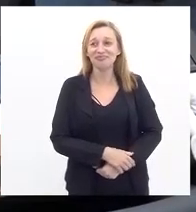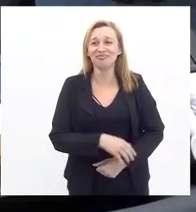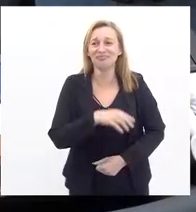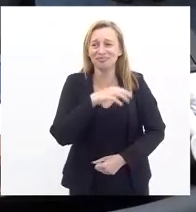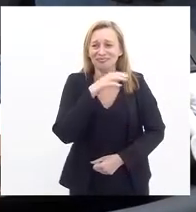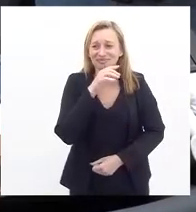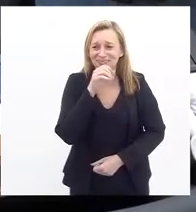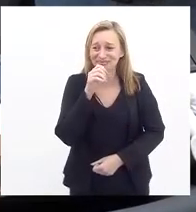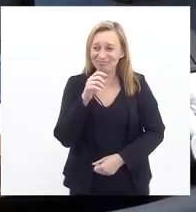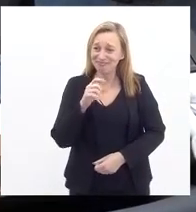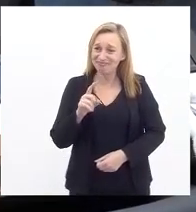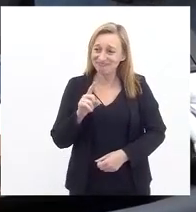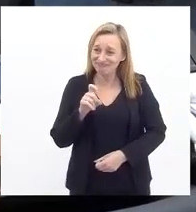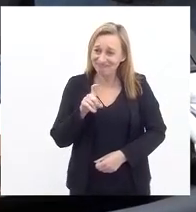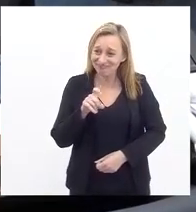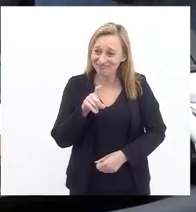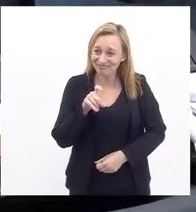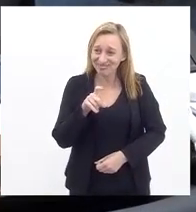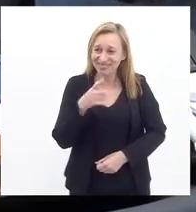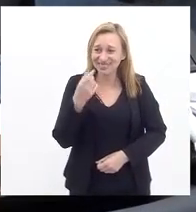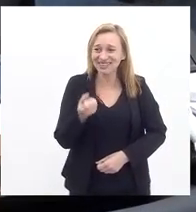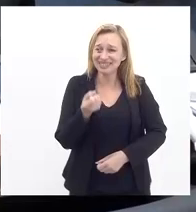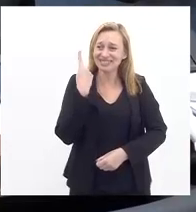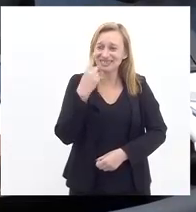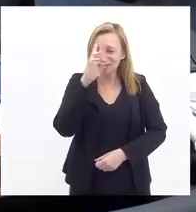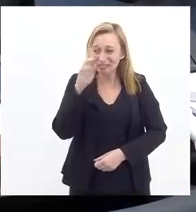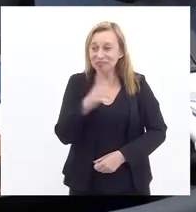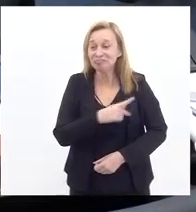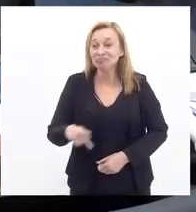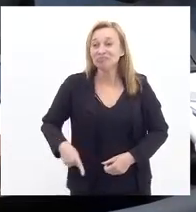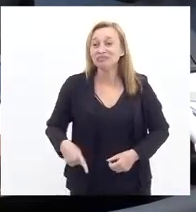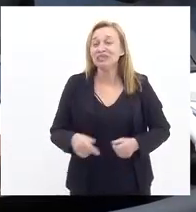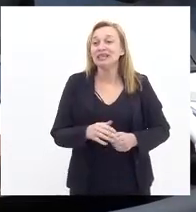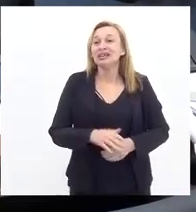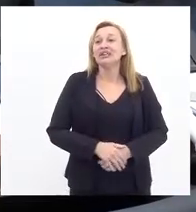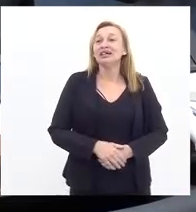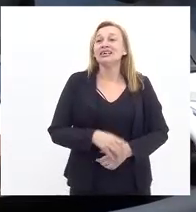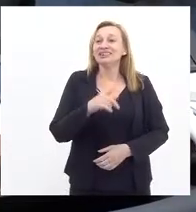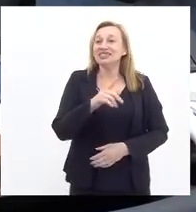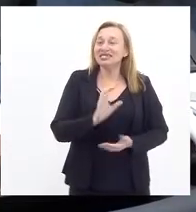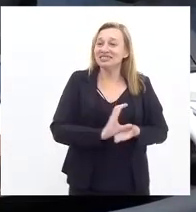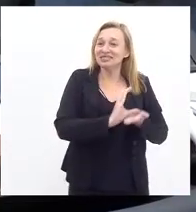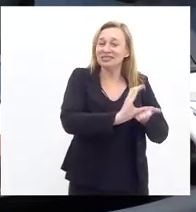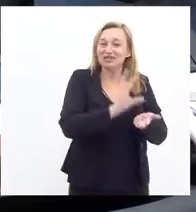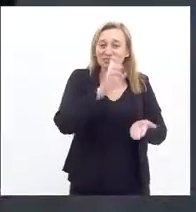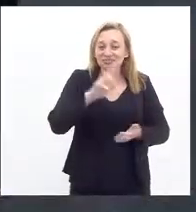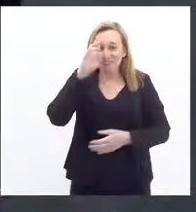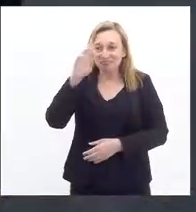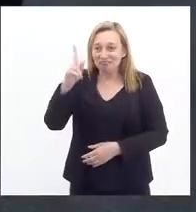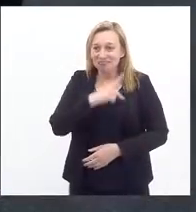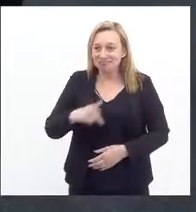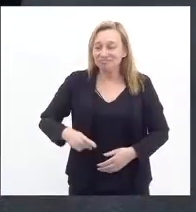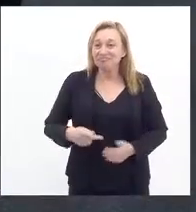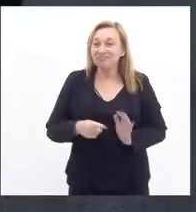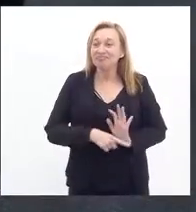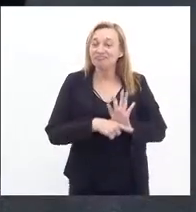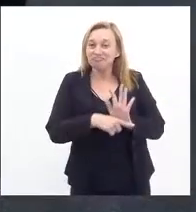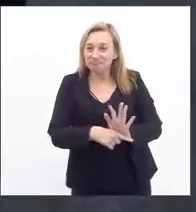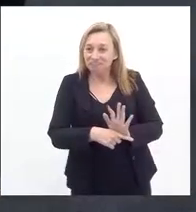muito devagar para estranha querer esse recurso presente virar socorrer